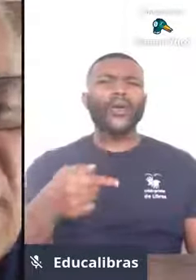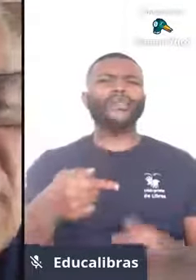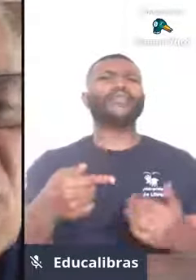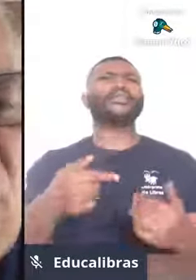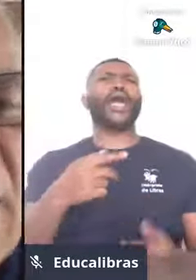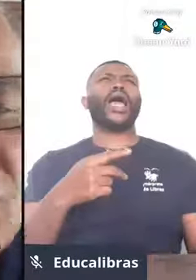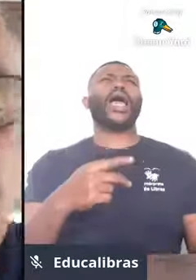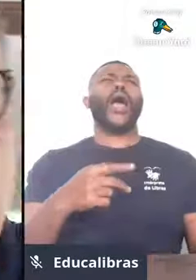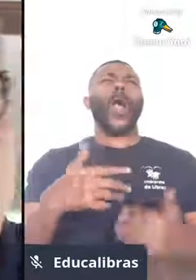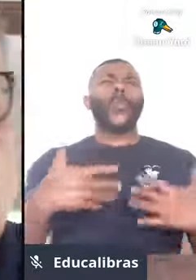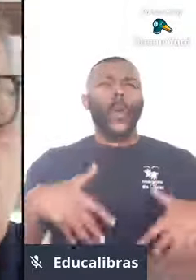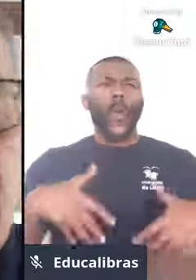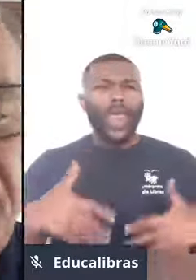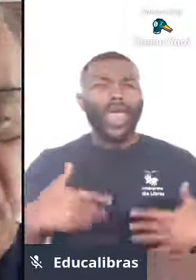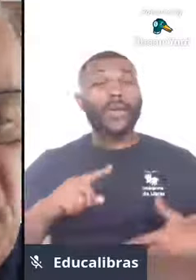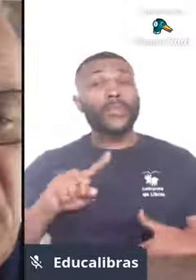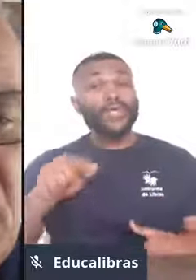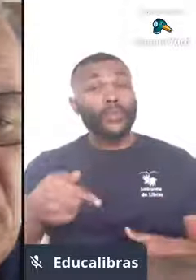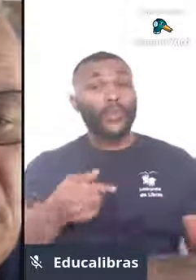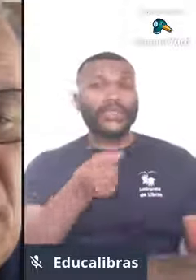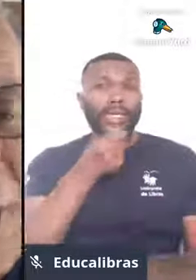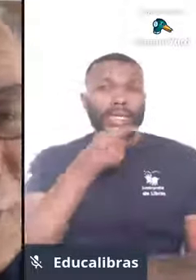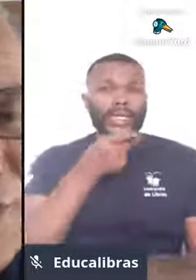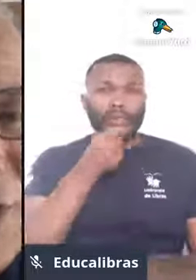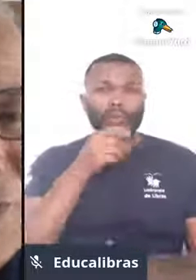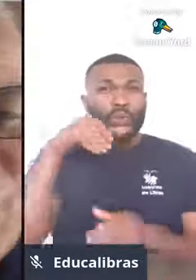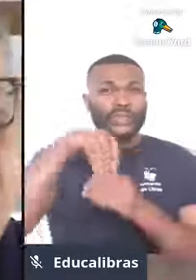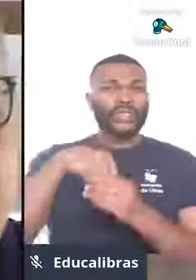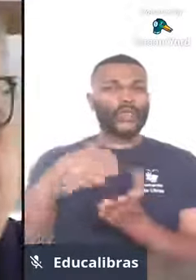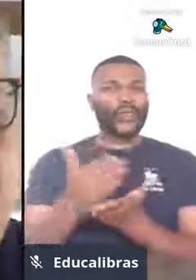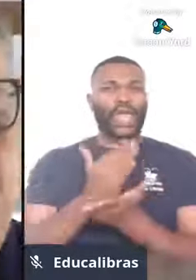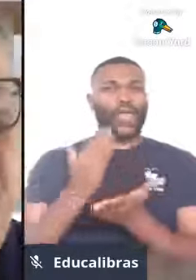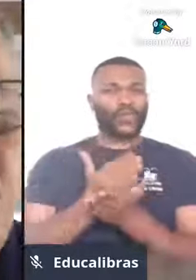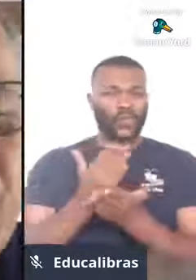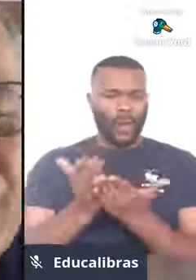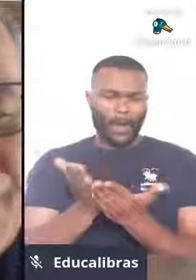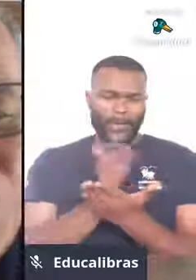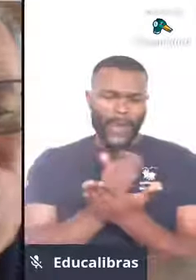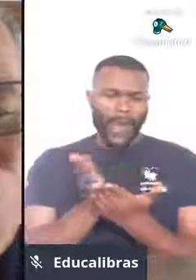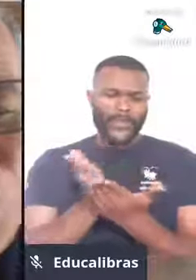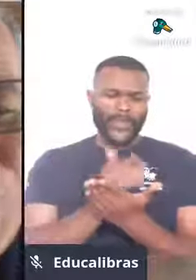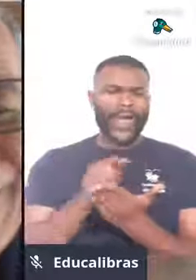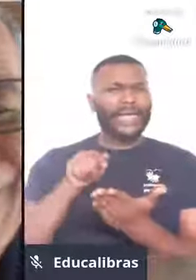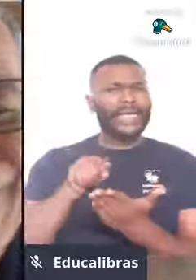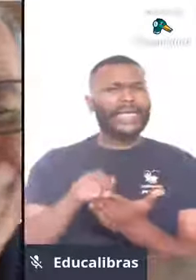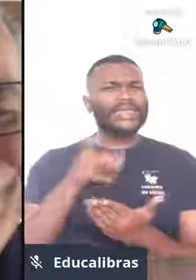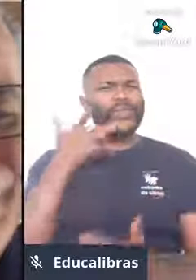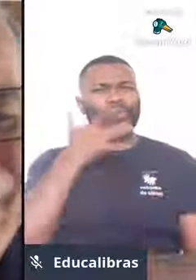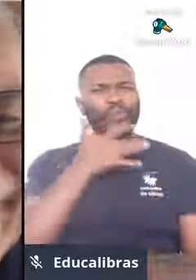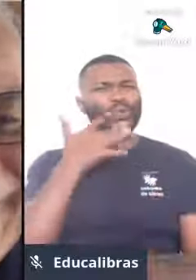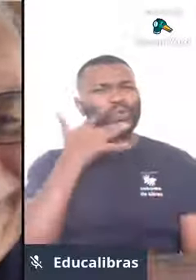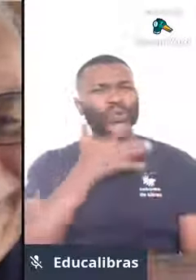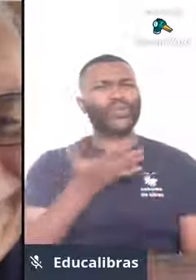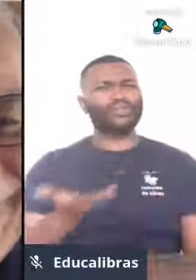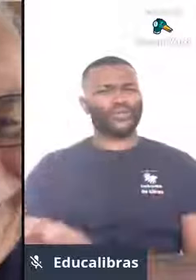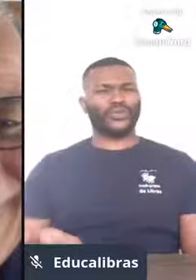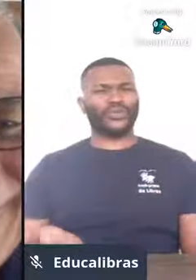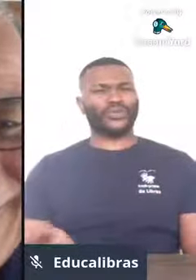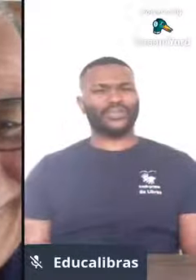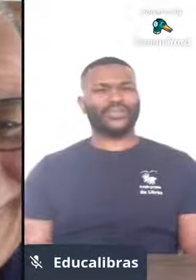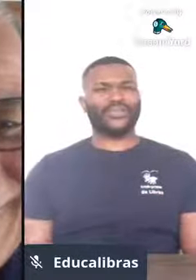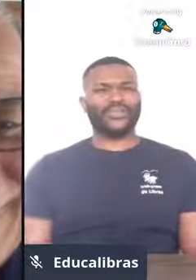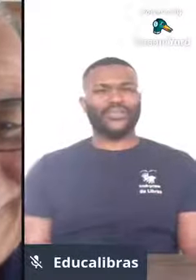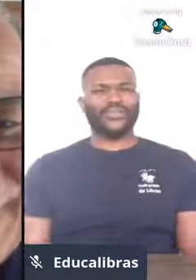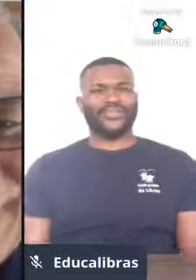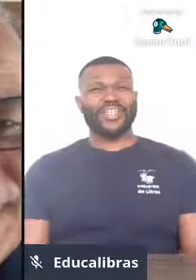ele entra numa área de riso, e aí por diante. Eu acho que é um livro que vai ser gostoso de ler, sim. Ô,